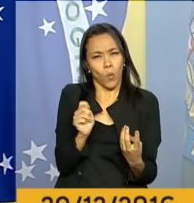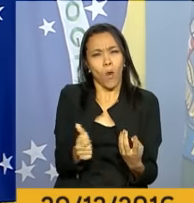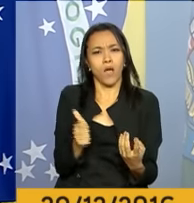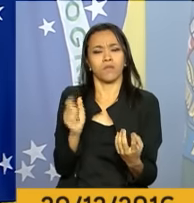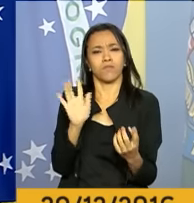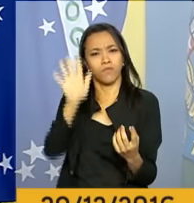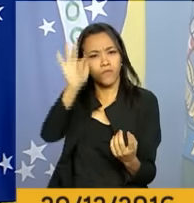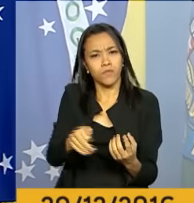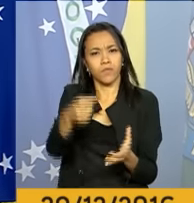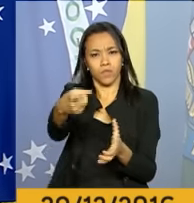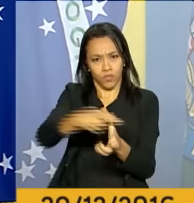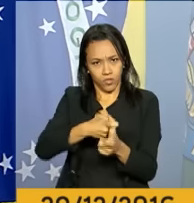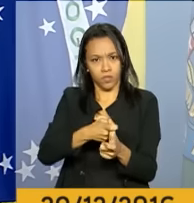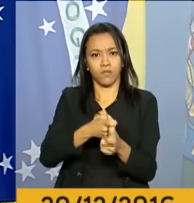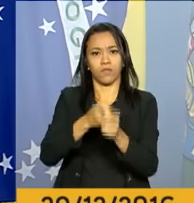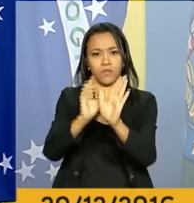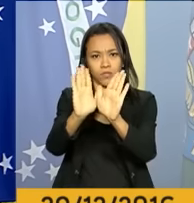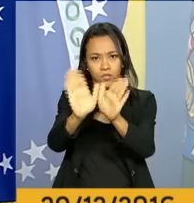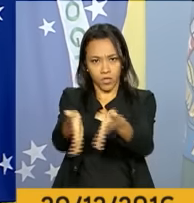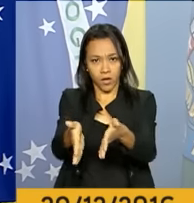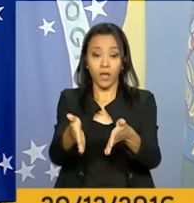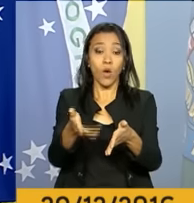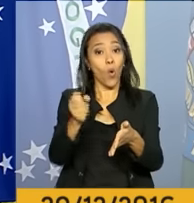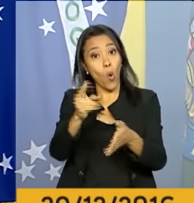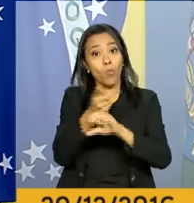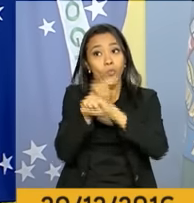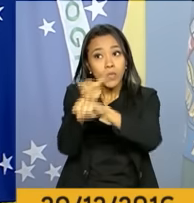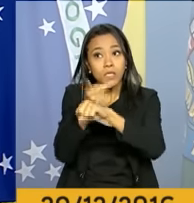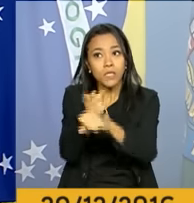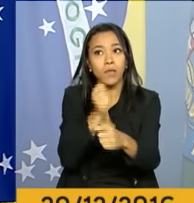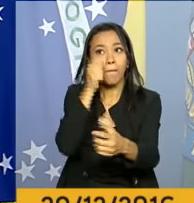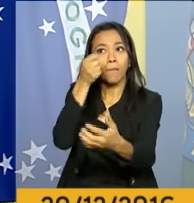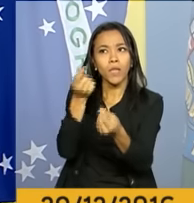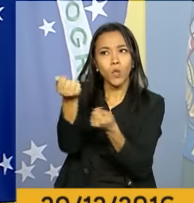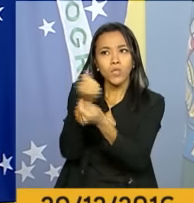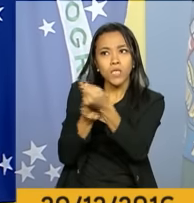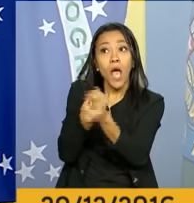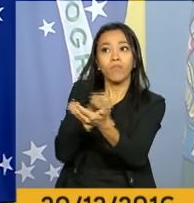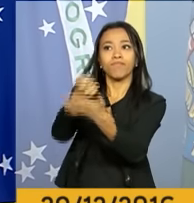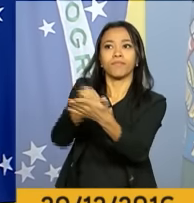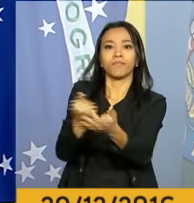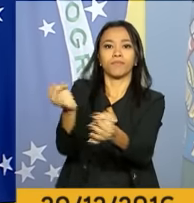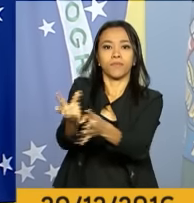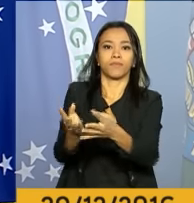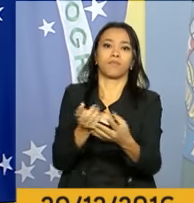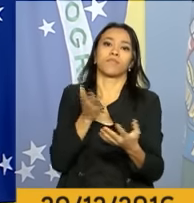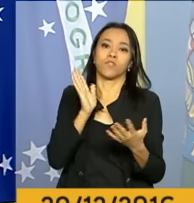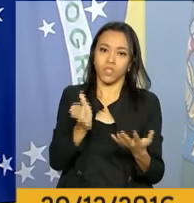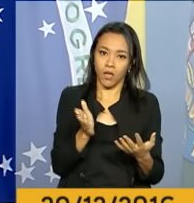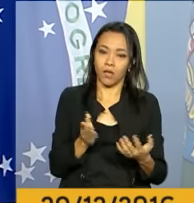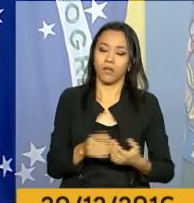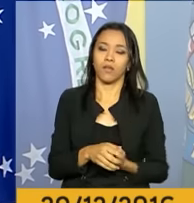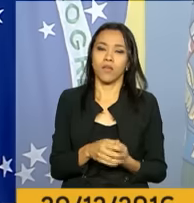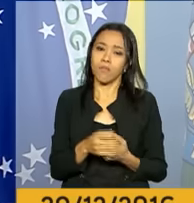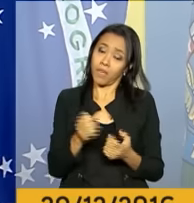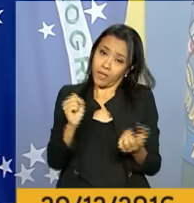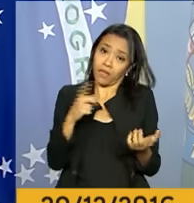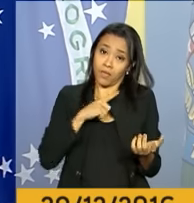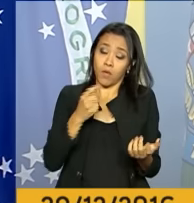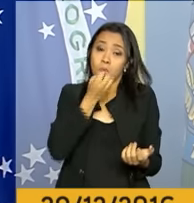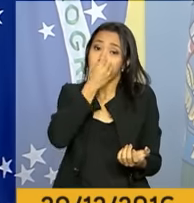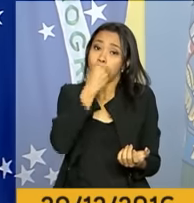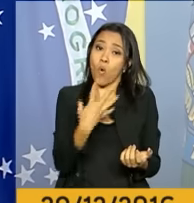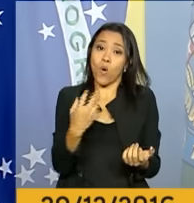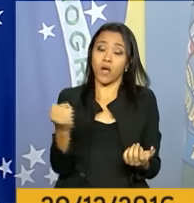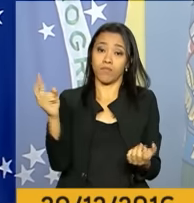dívidas ou buscando a sua quitação de maneira a ter uma uma boa imagem no